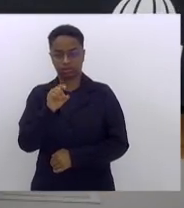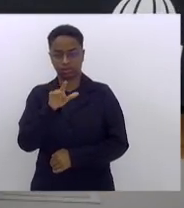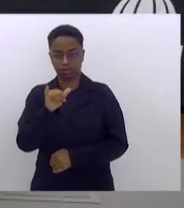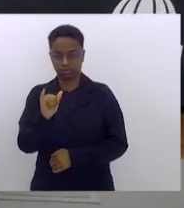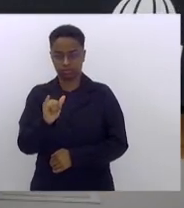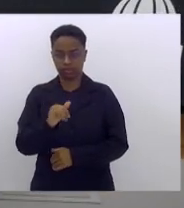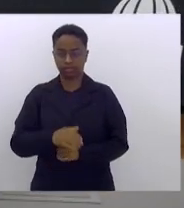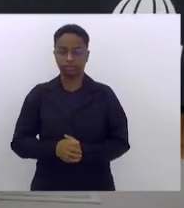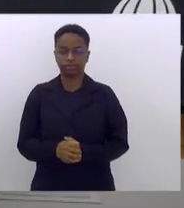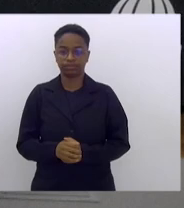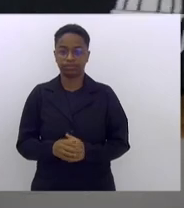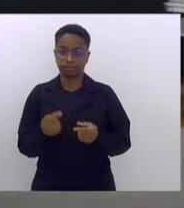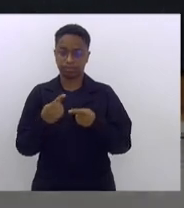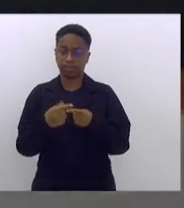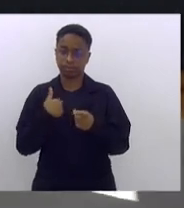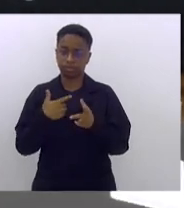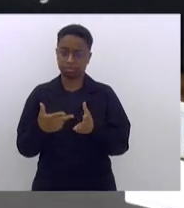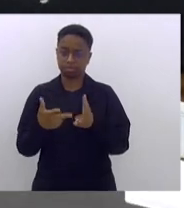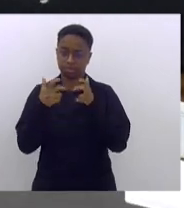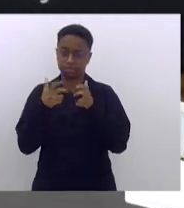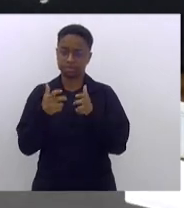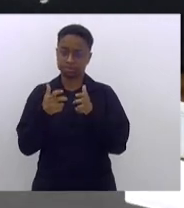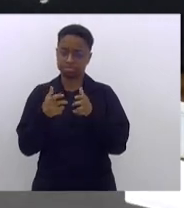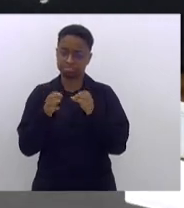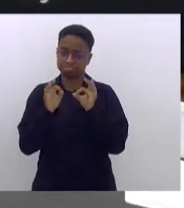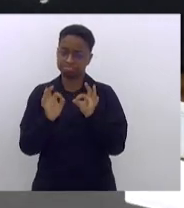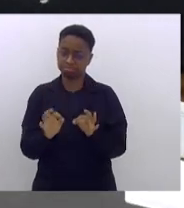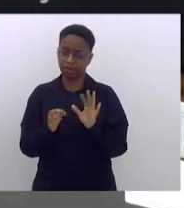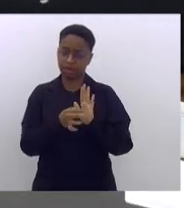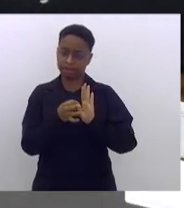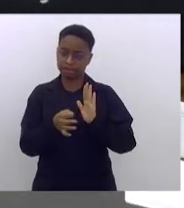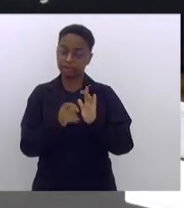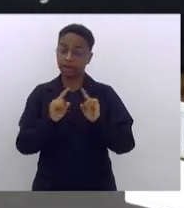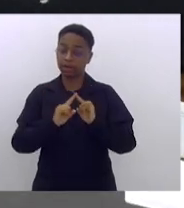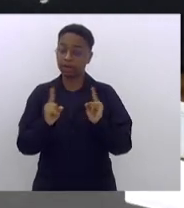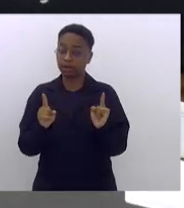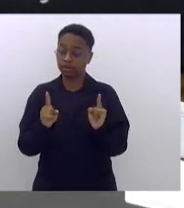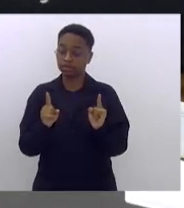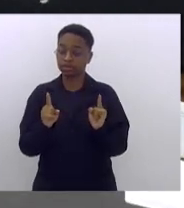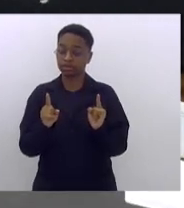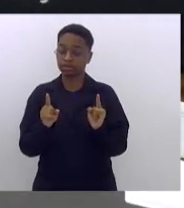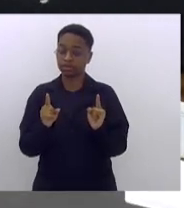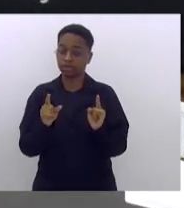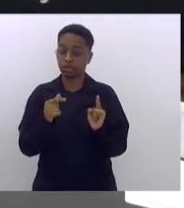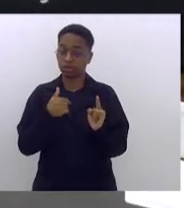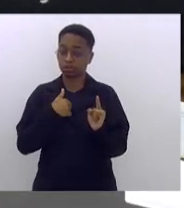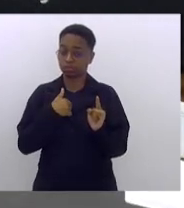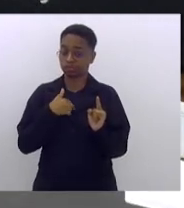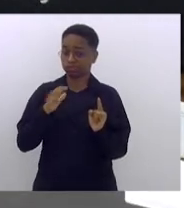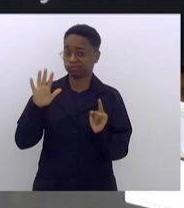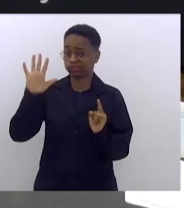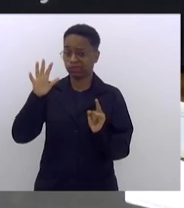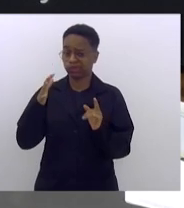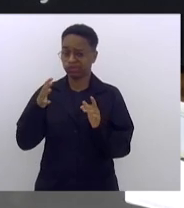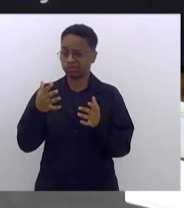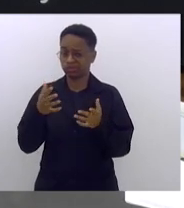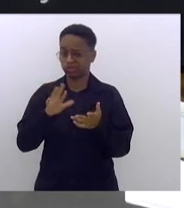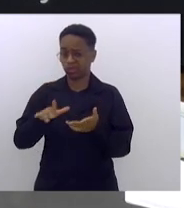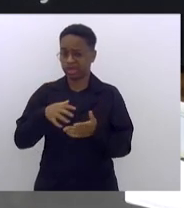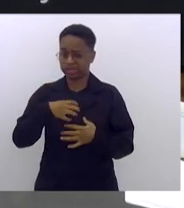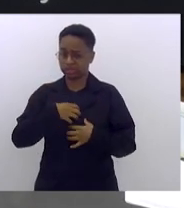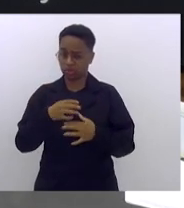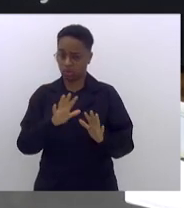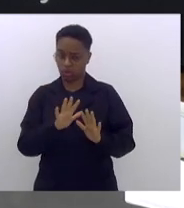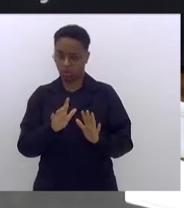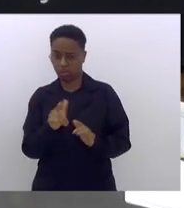que eu vi consistência no parecer. Mas eu só quero levantar aqui, sem nenhum outro sentimento, que nós